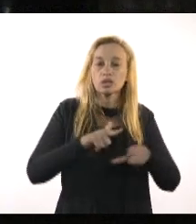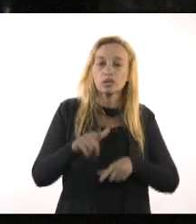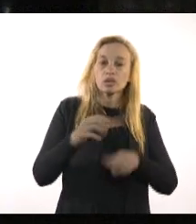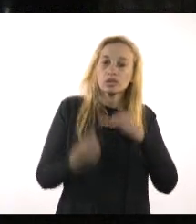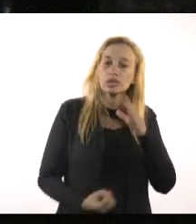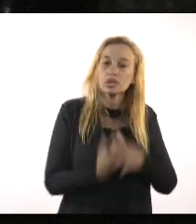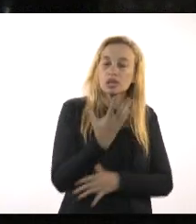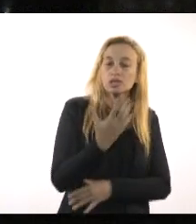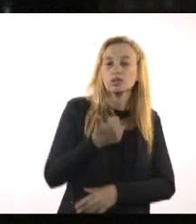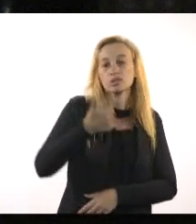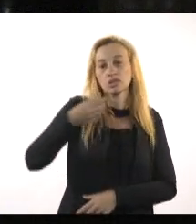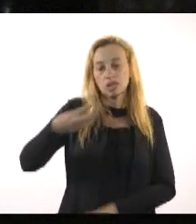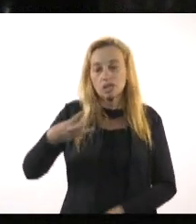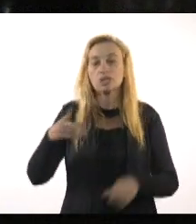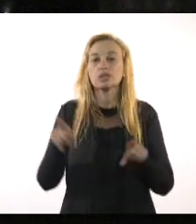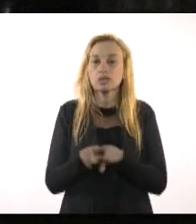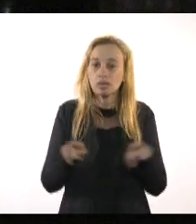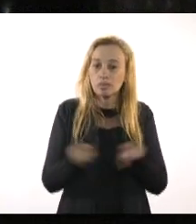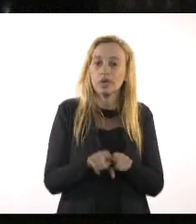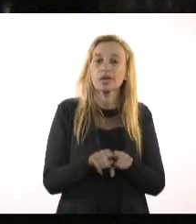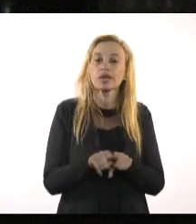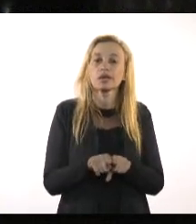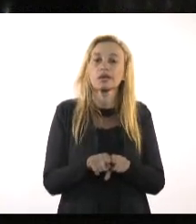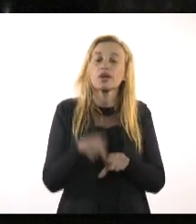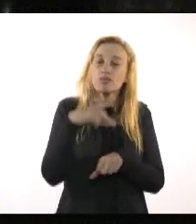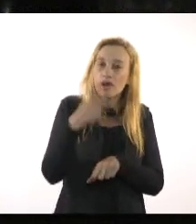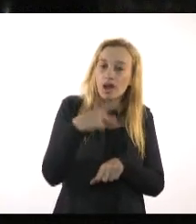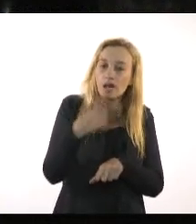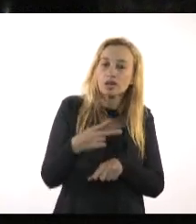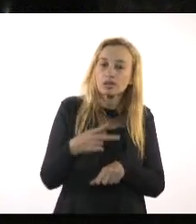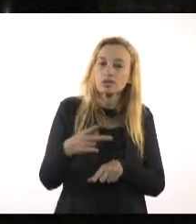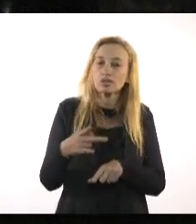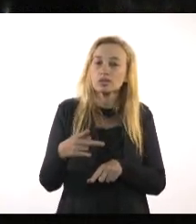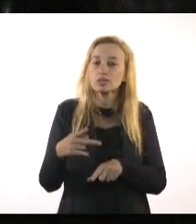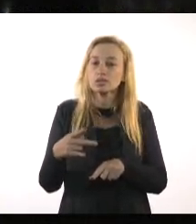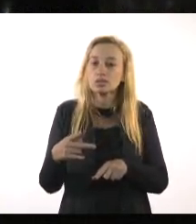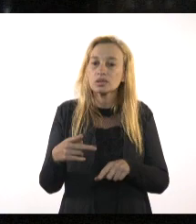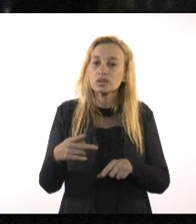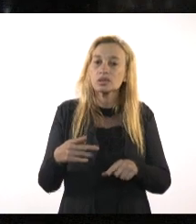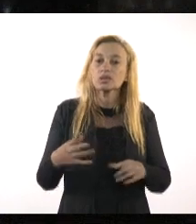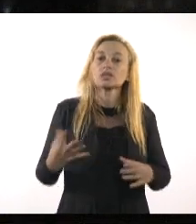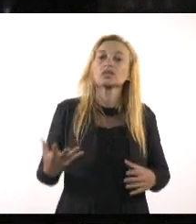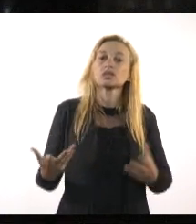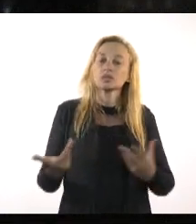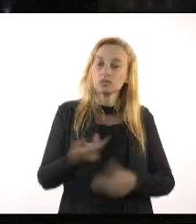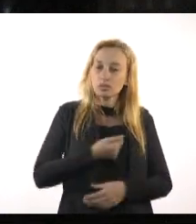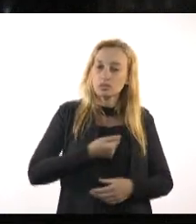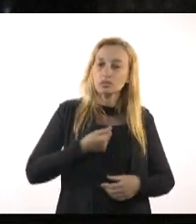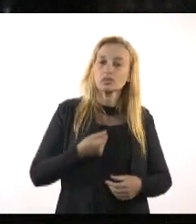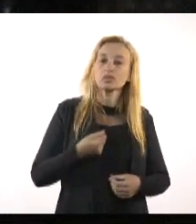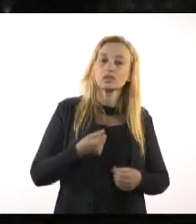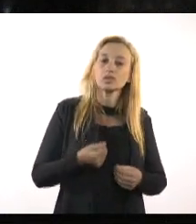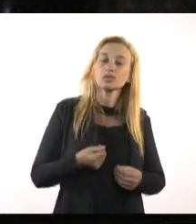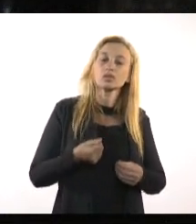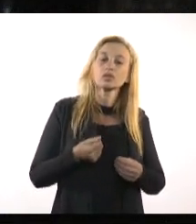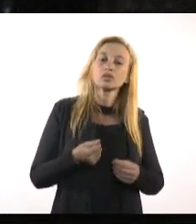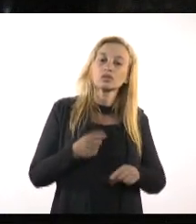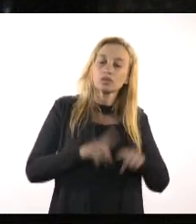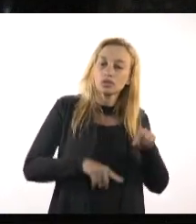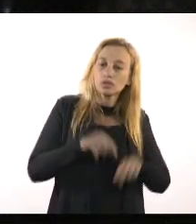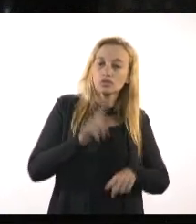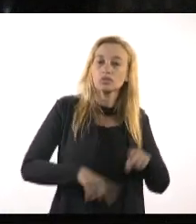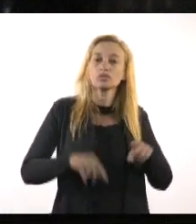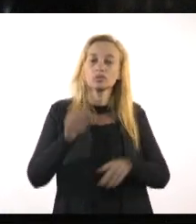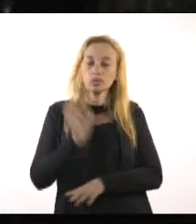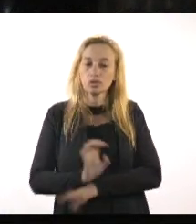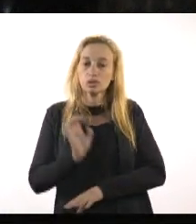Leão 13 e também, né, falamos sobre os benefícios e os equipamentos do Estado que estão